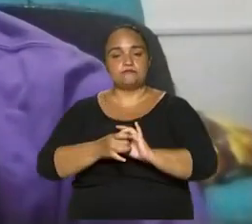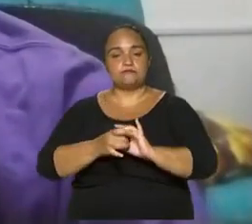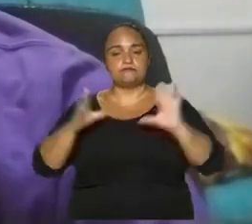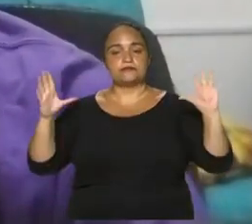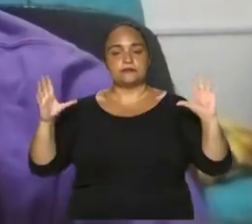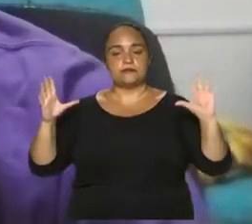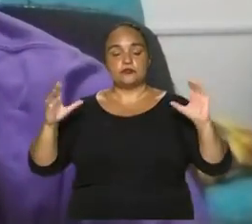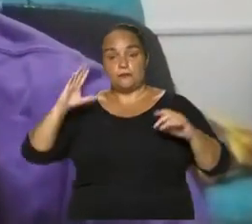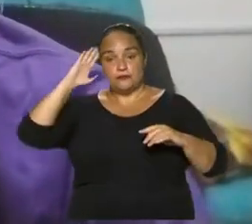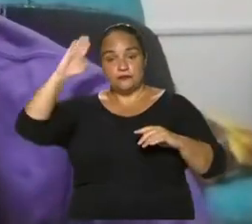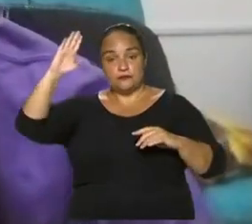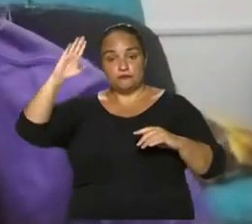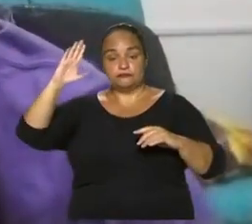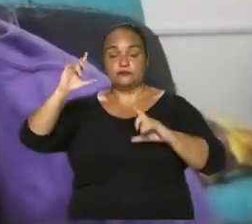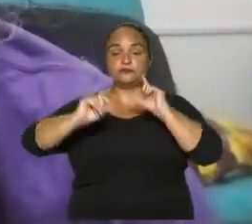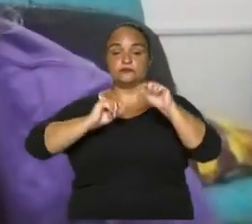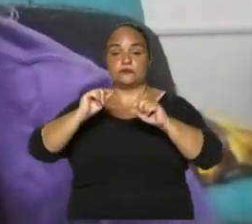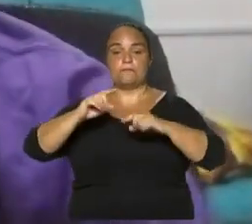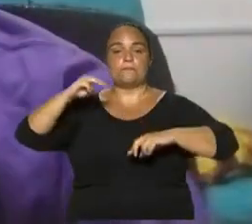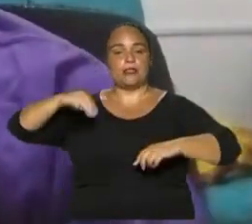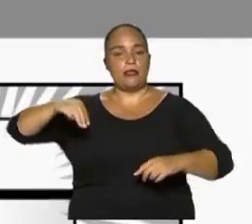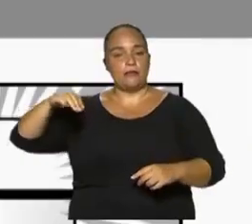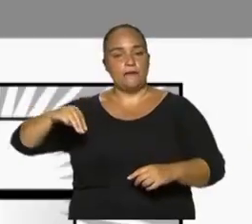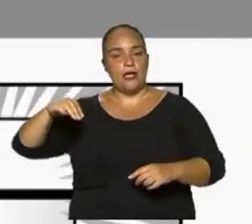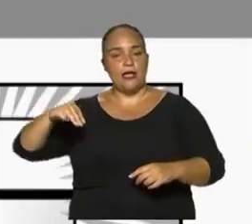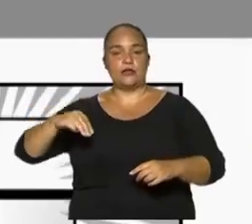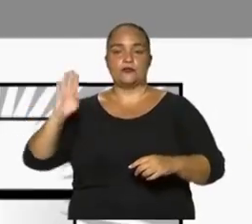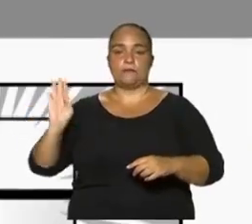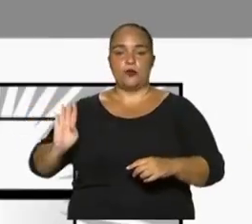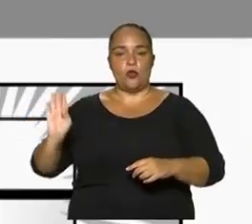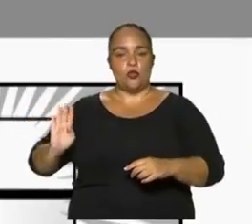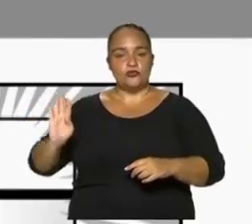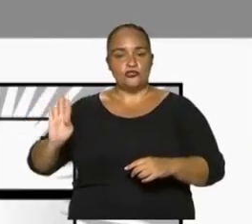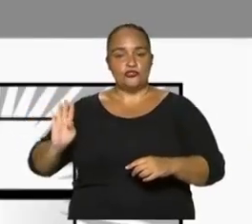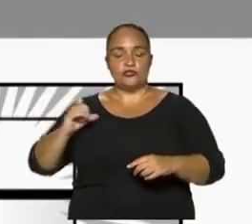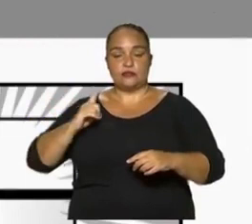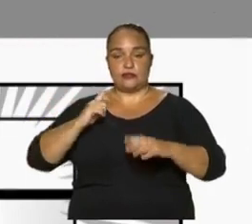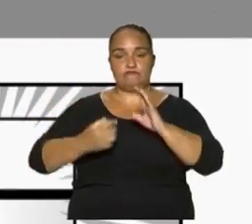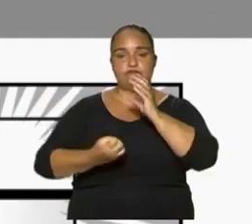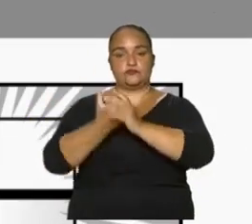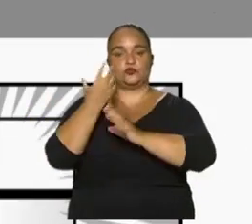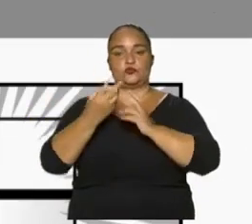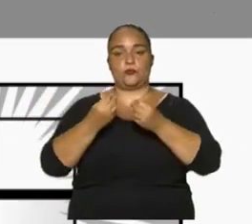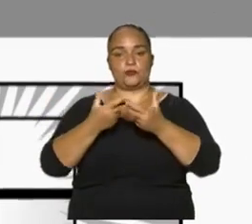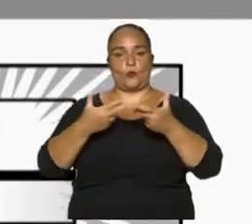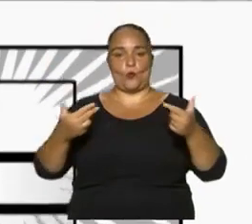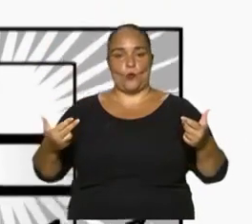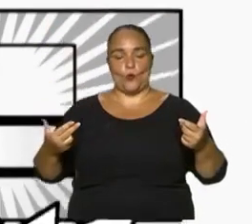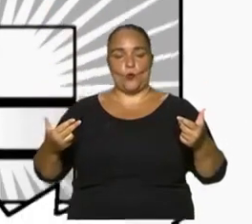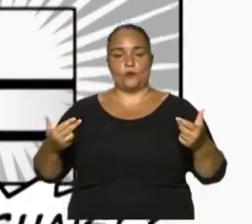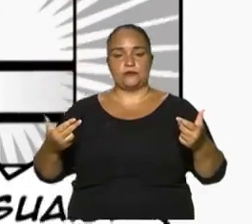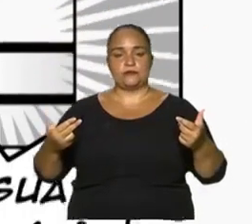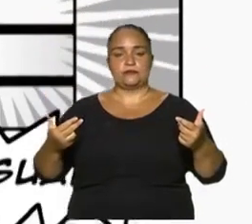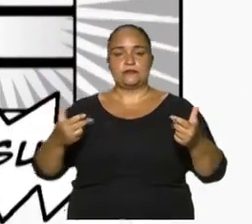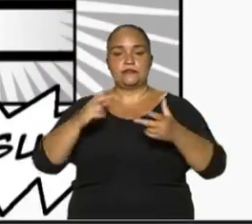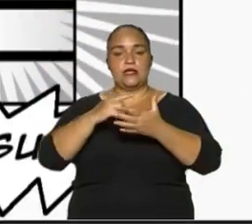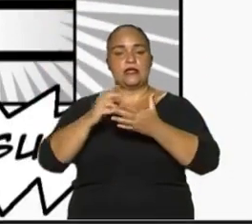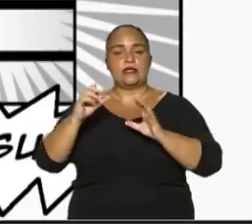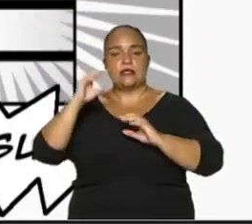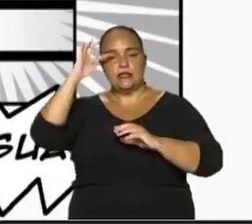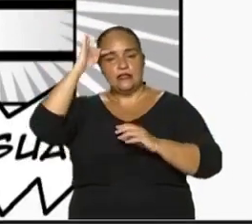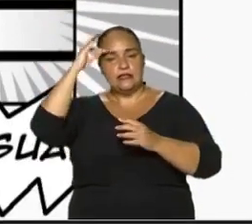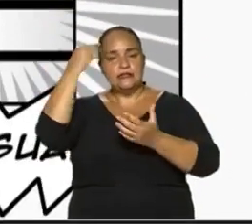independentes, principalmente na questão de matemática ou biologia. Isso tem surgido muito em dissertações